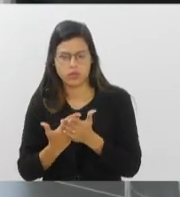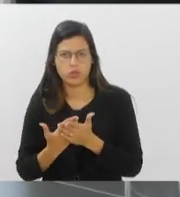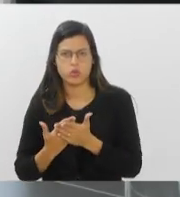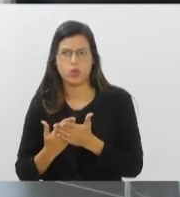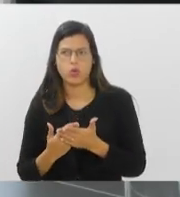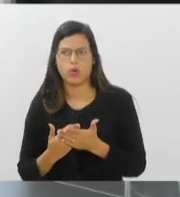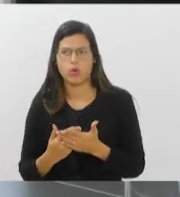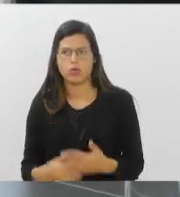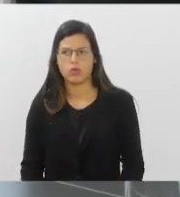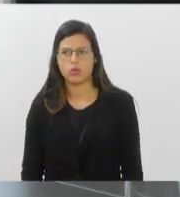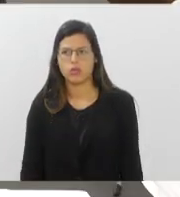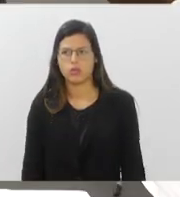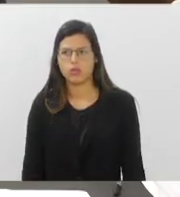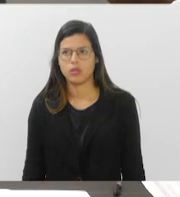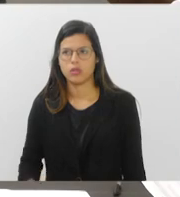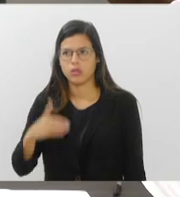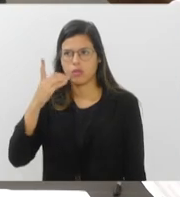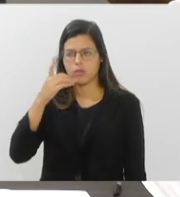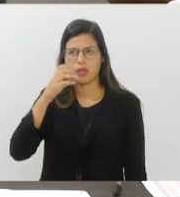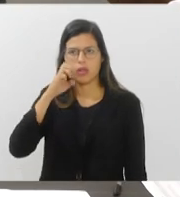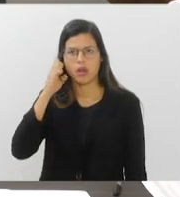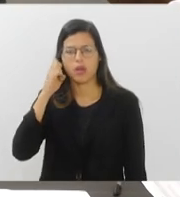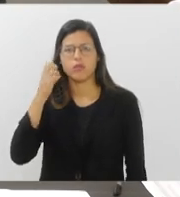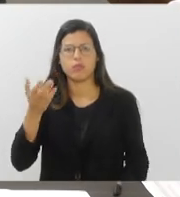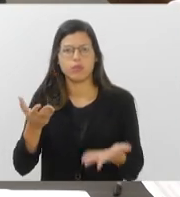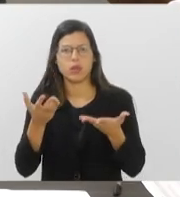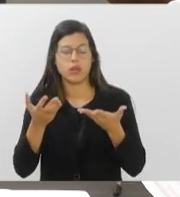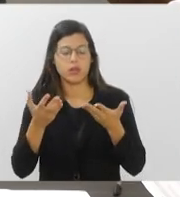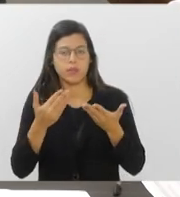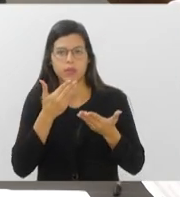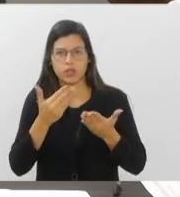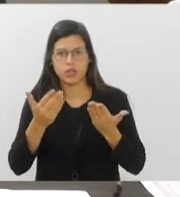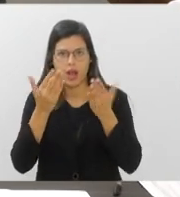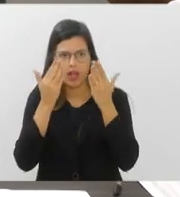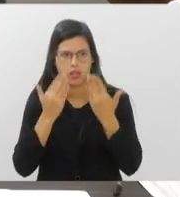Presidente, deputada, eu queria pedir Élica. Vistas desse projeto.